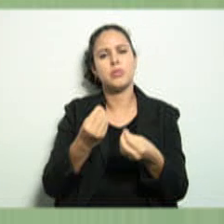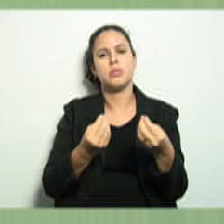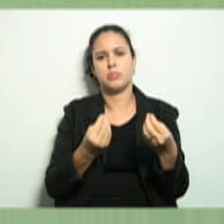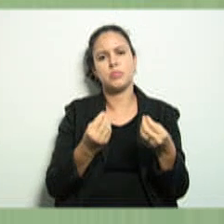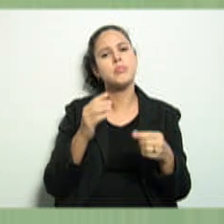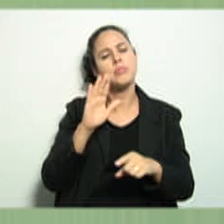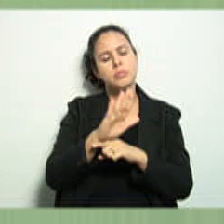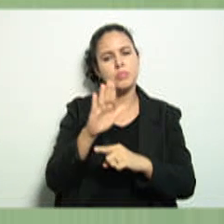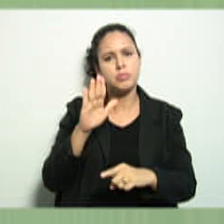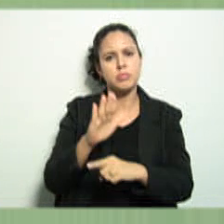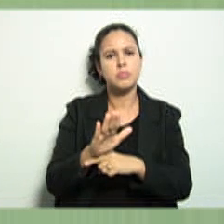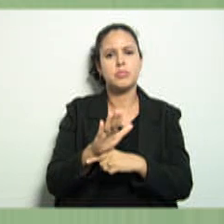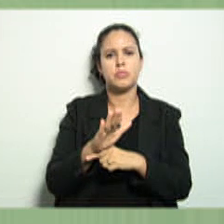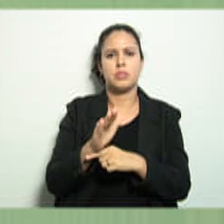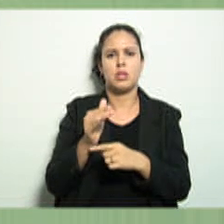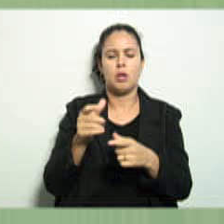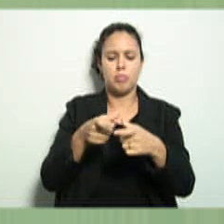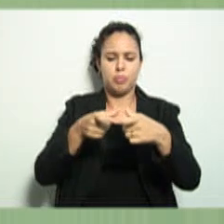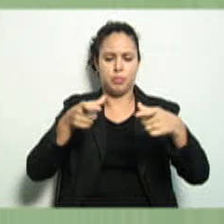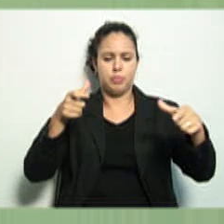para a reforma agrária.